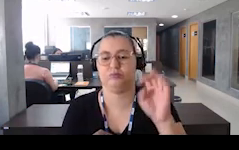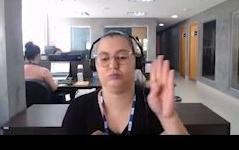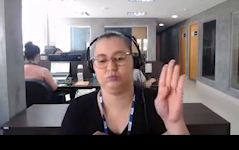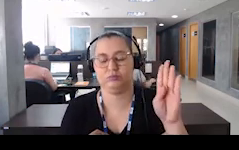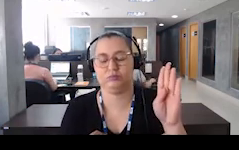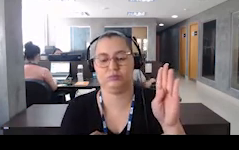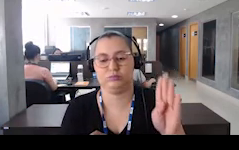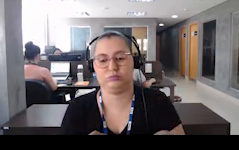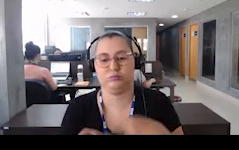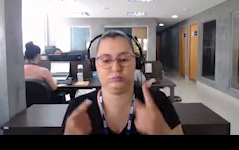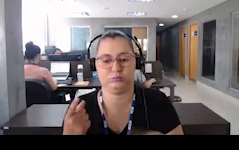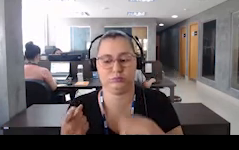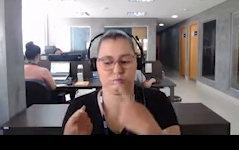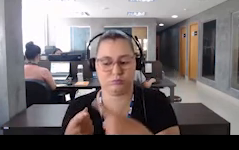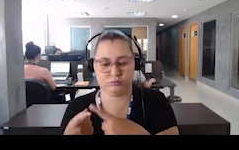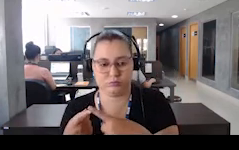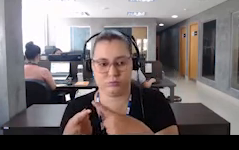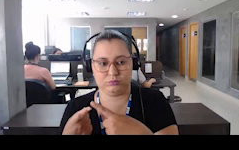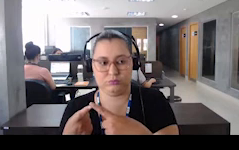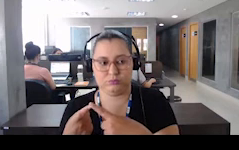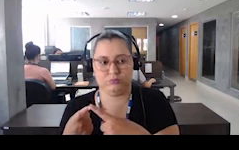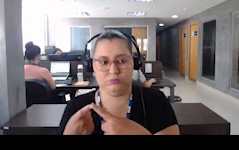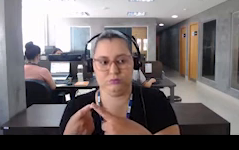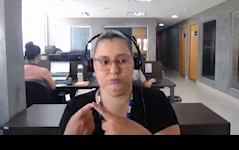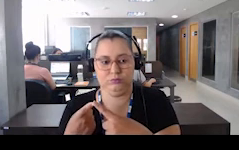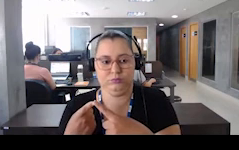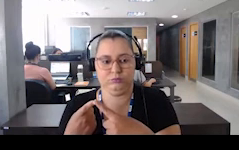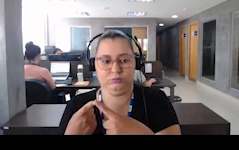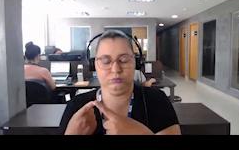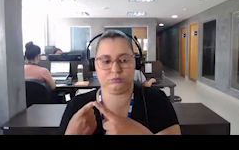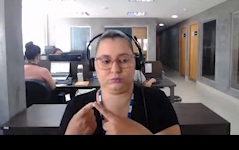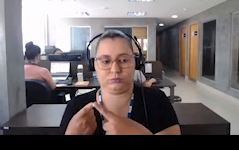né? Na web aqui, ó, do dia, deixa eu só voltar aqui no conteúdo.